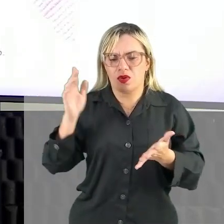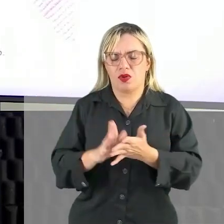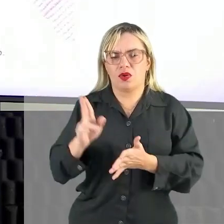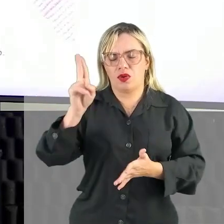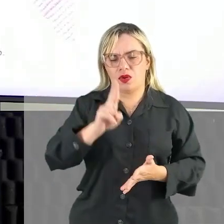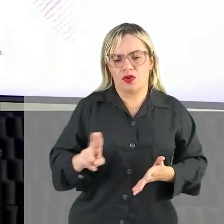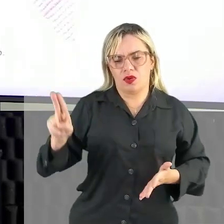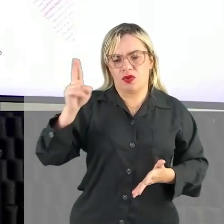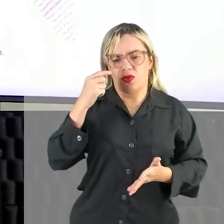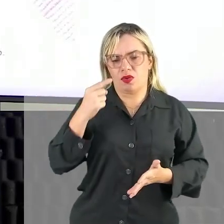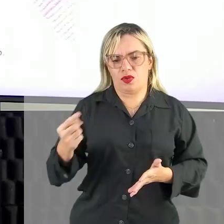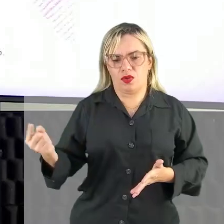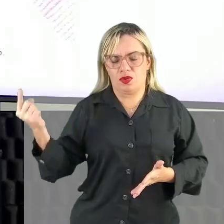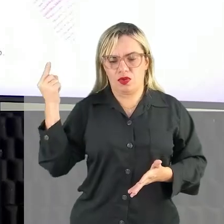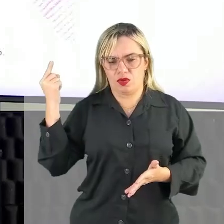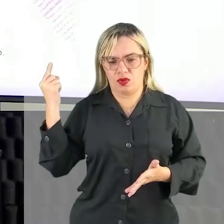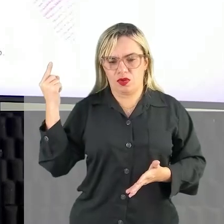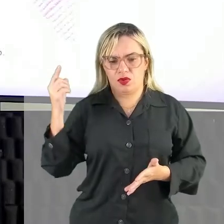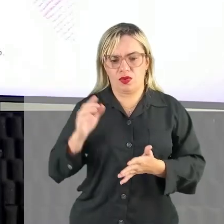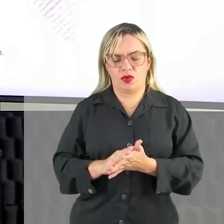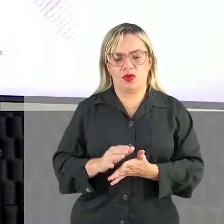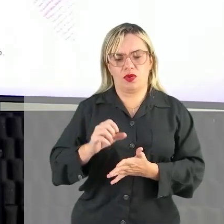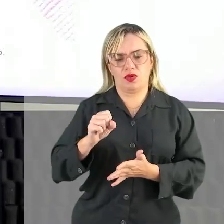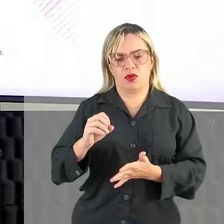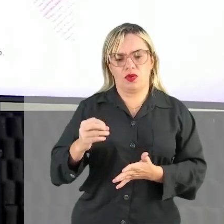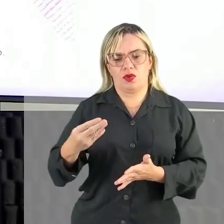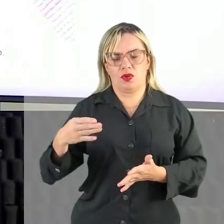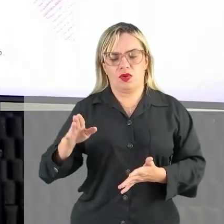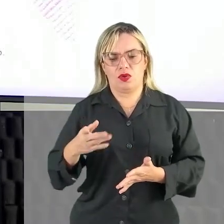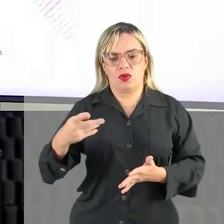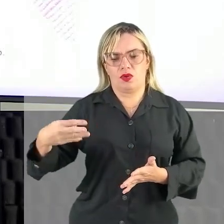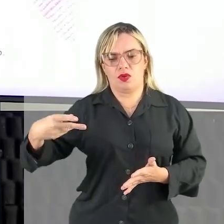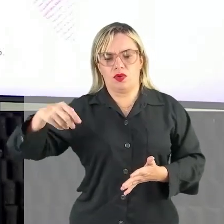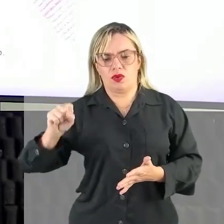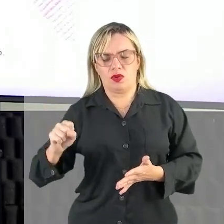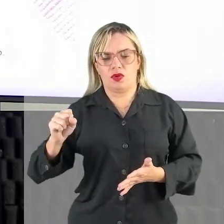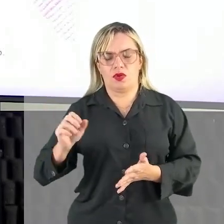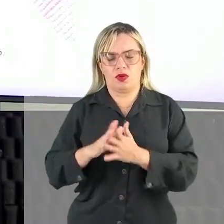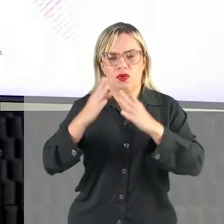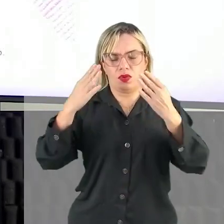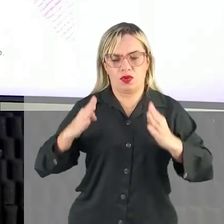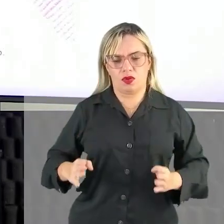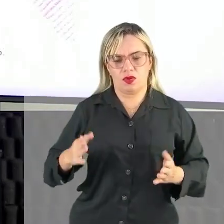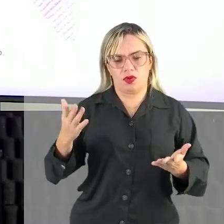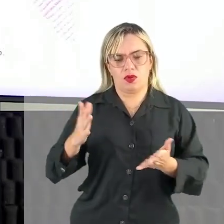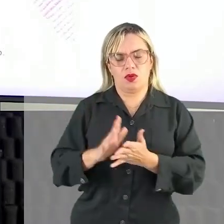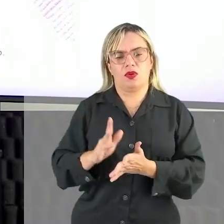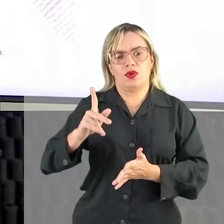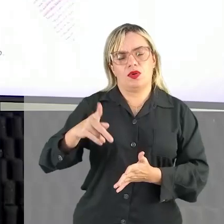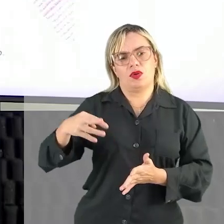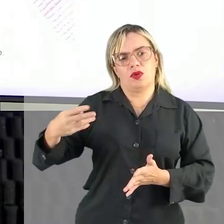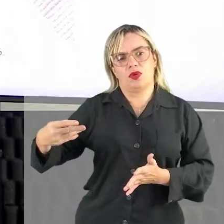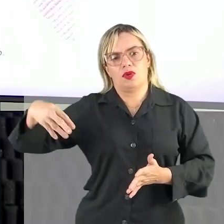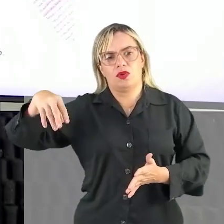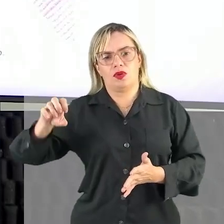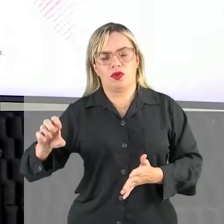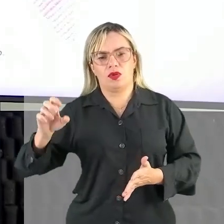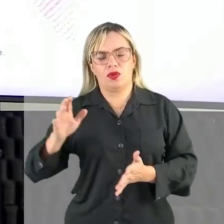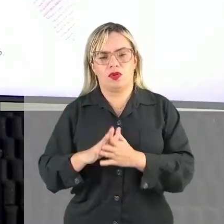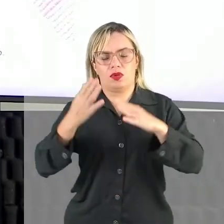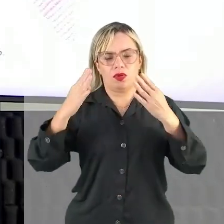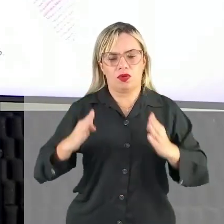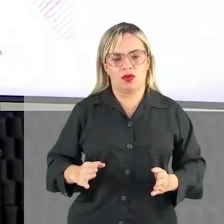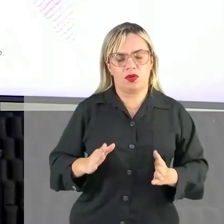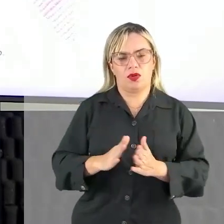utiliza sob esse viés analítico pertinente a essa análise vocês também poderão colocar conforme